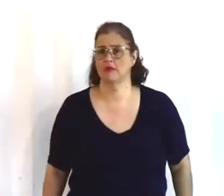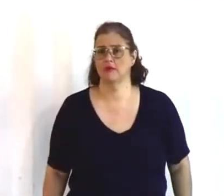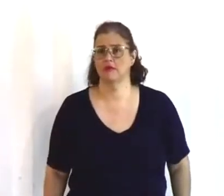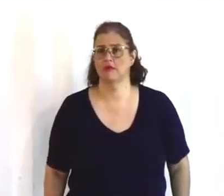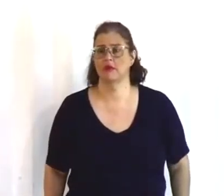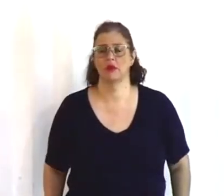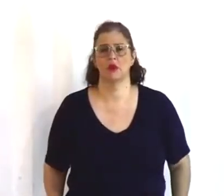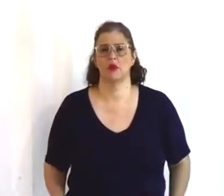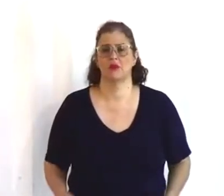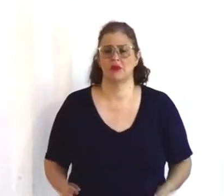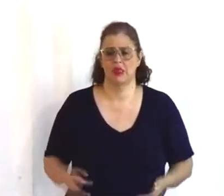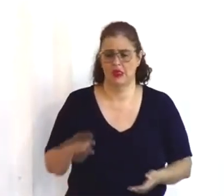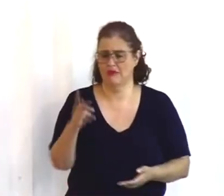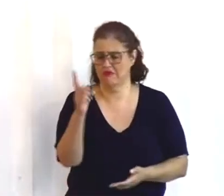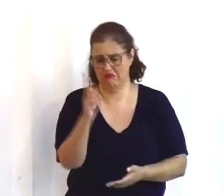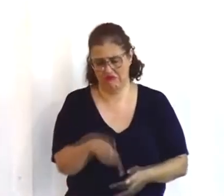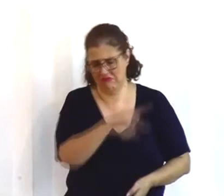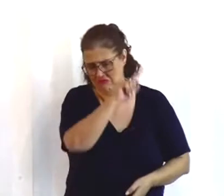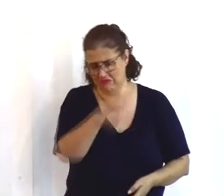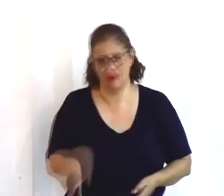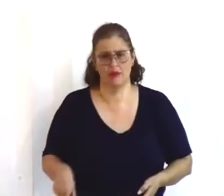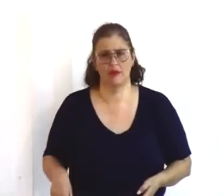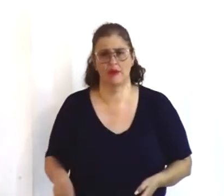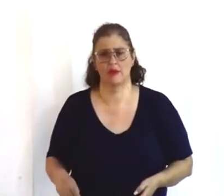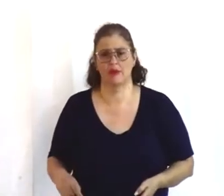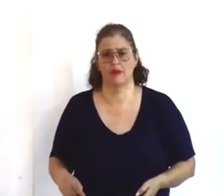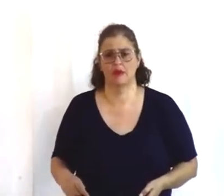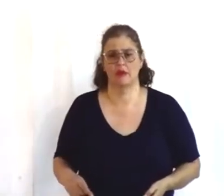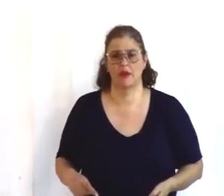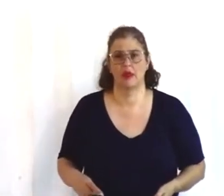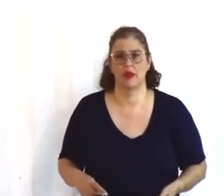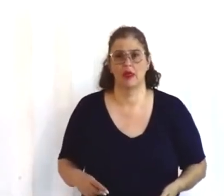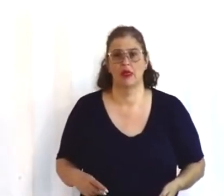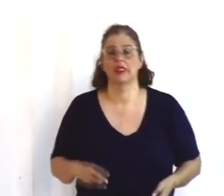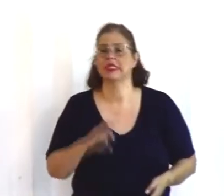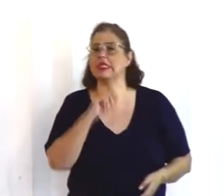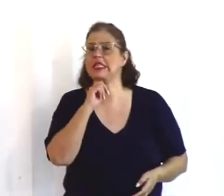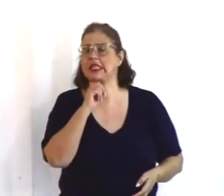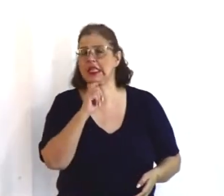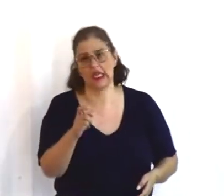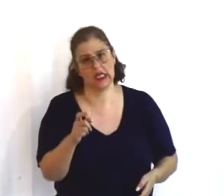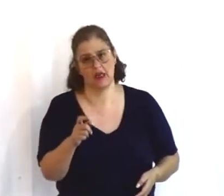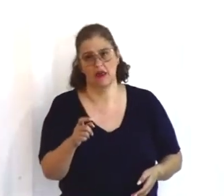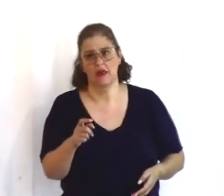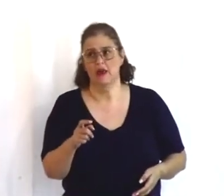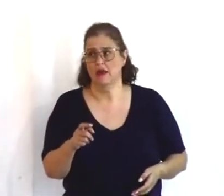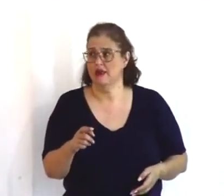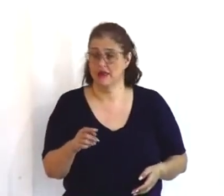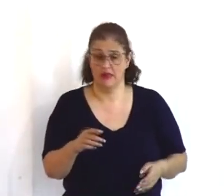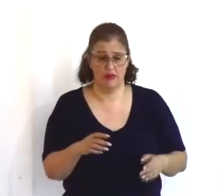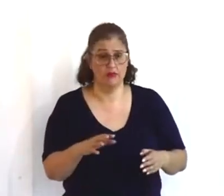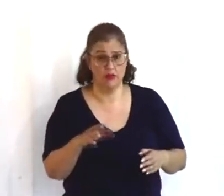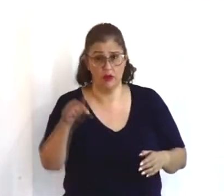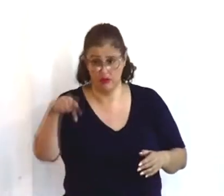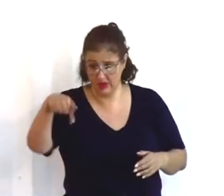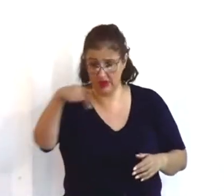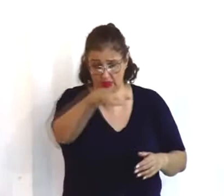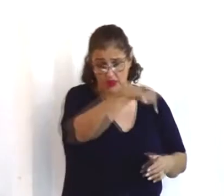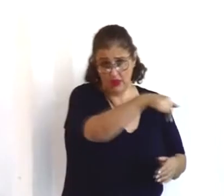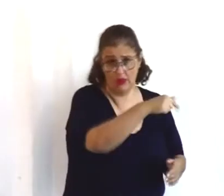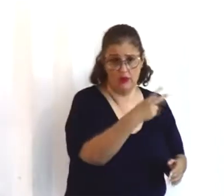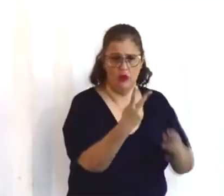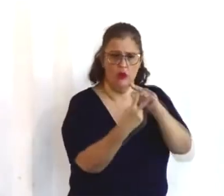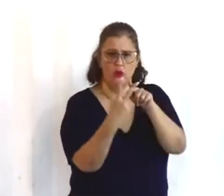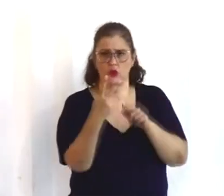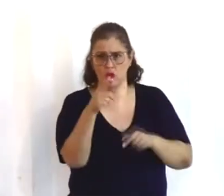Senhor Jesus, que é a carta de Esmirna e Filadélfia. As demais, sempre o Senhor vai falar que tem alguma coisa